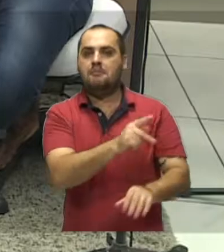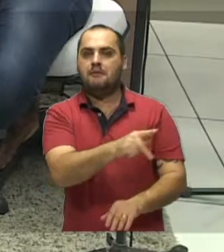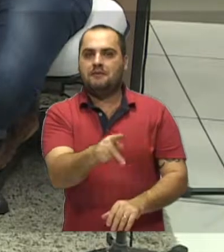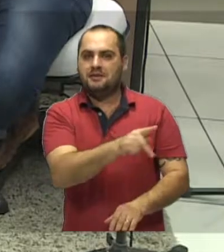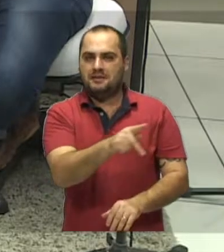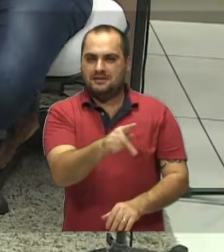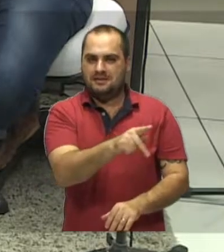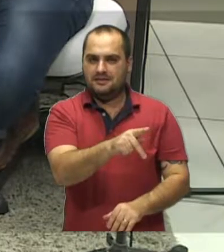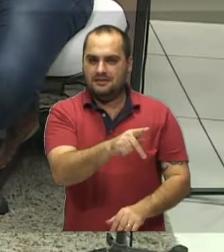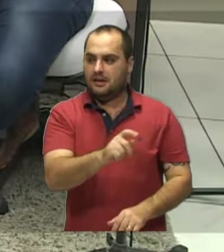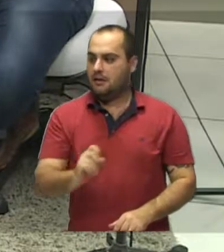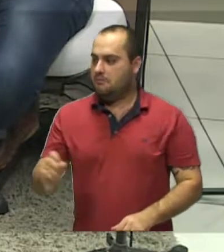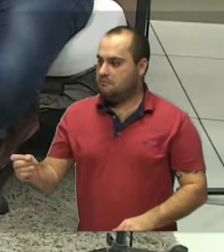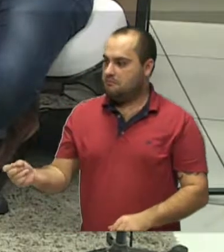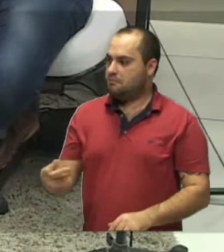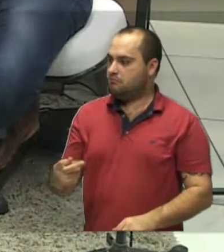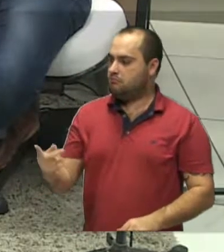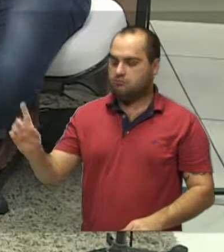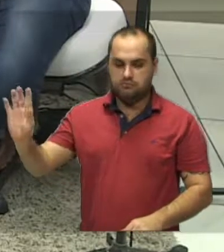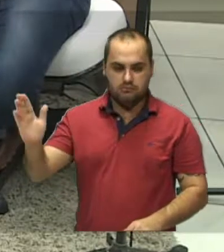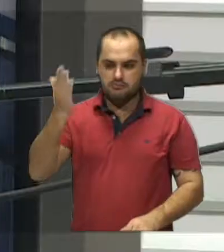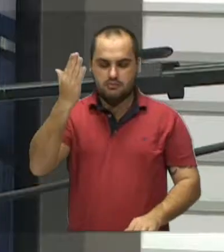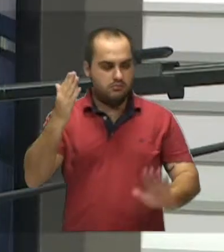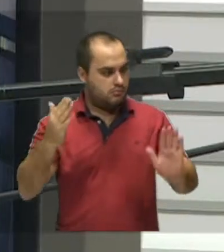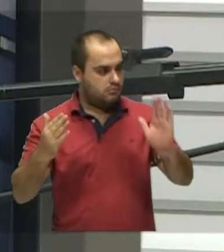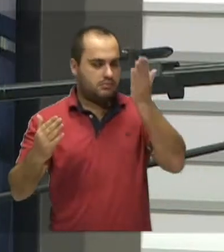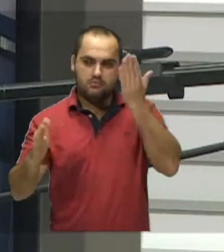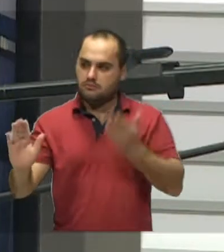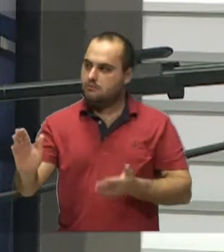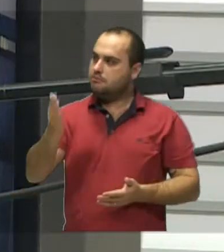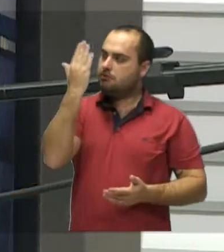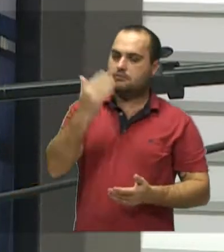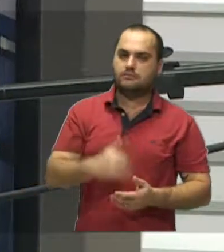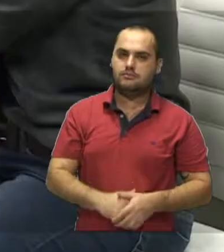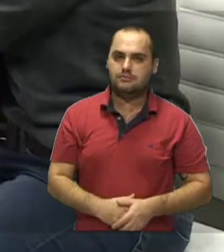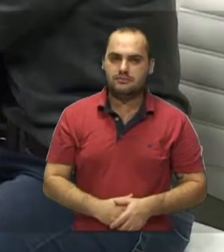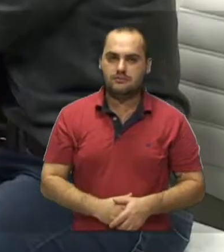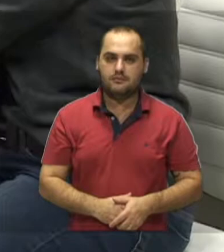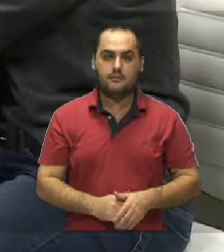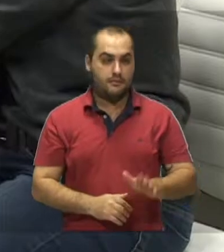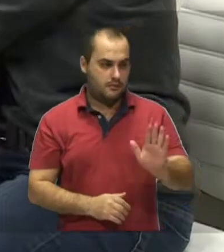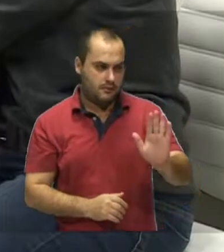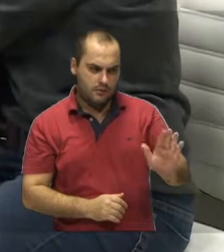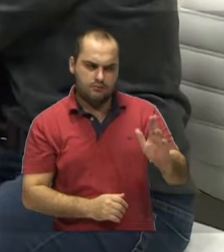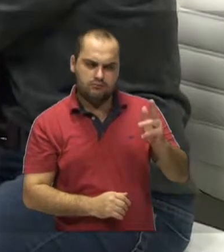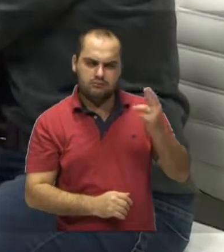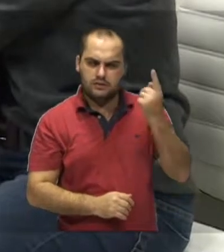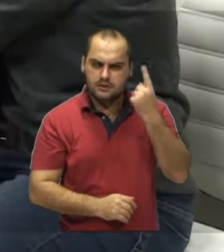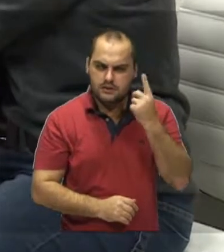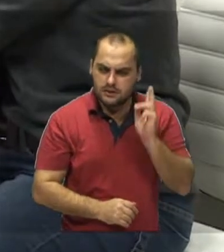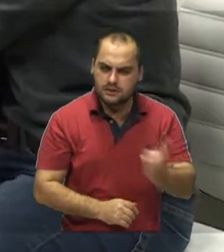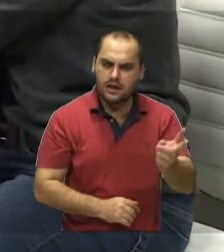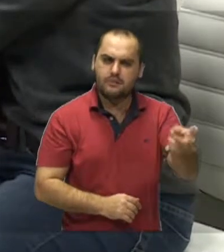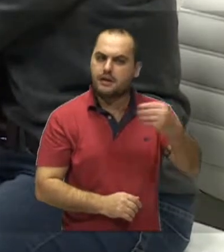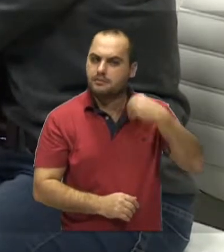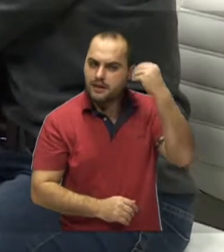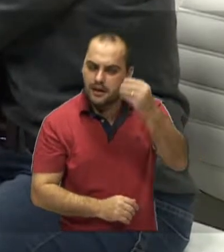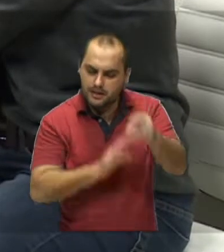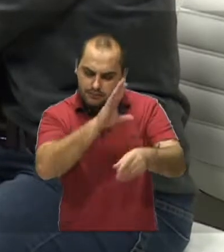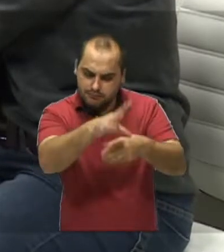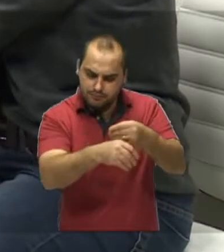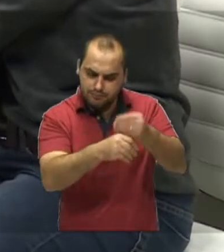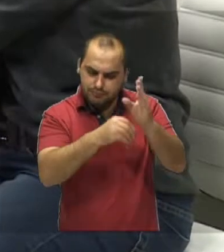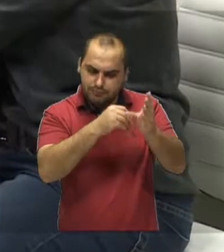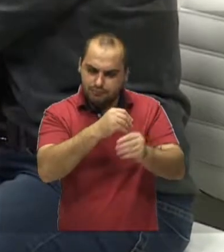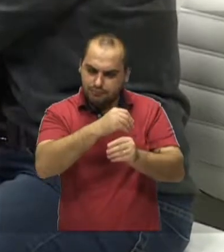também vieram aparecendo por conta disso dentro da docência. Isso, uma coisa sempre vai completando a outra, a experiência sempre vai só acumulando e